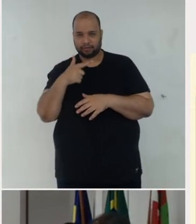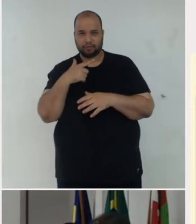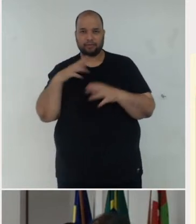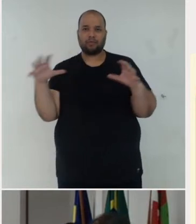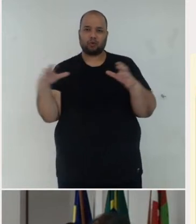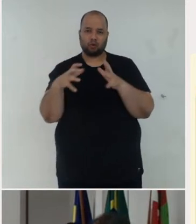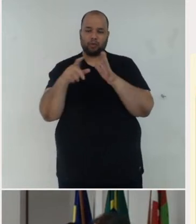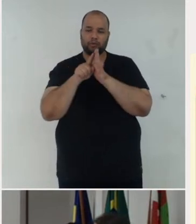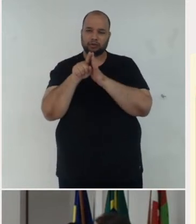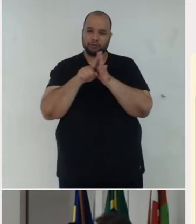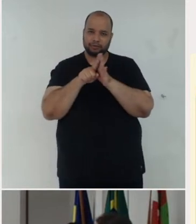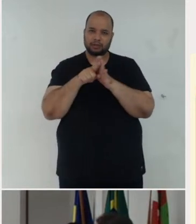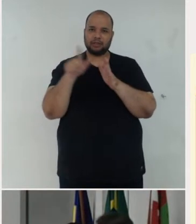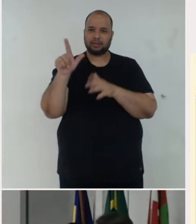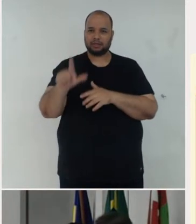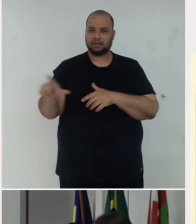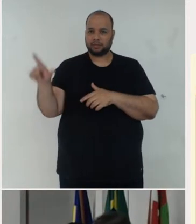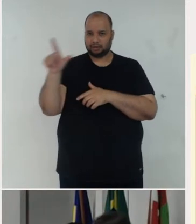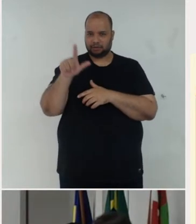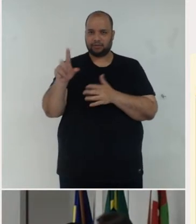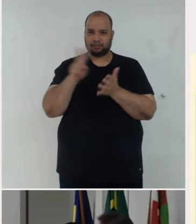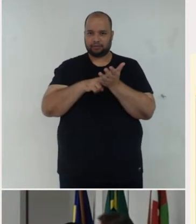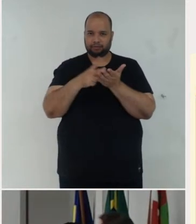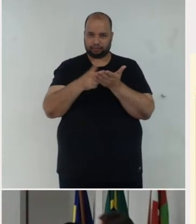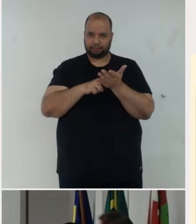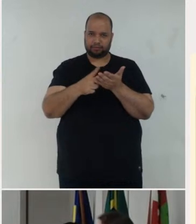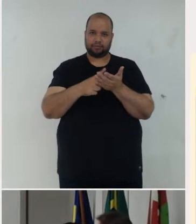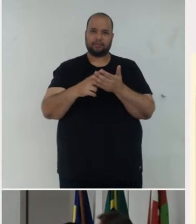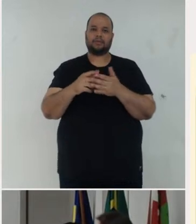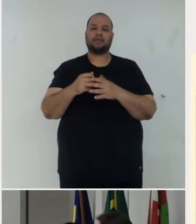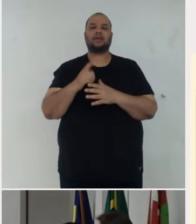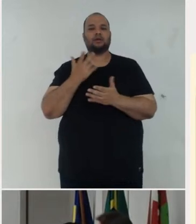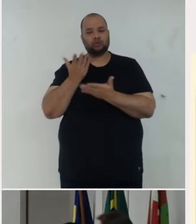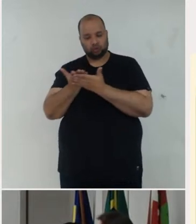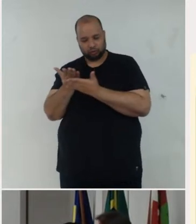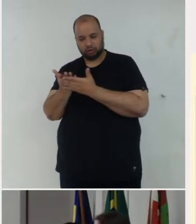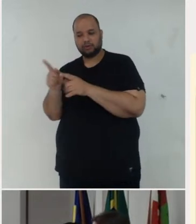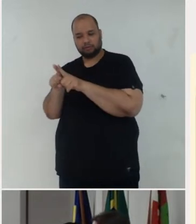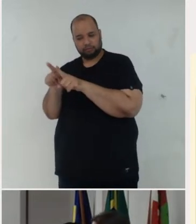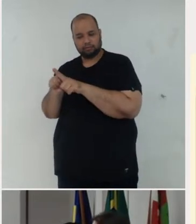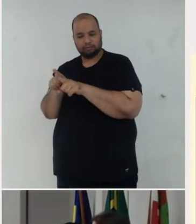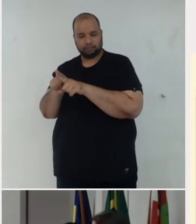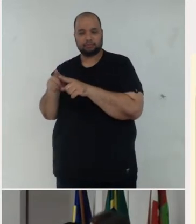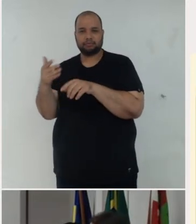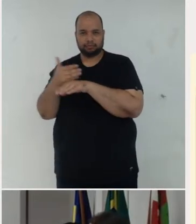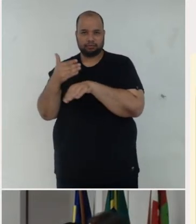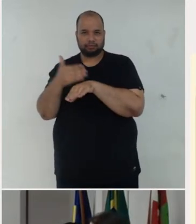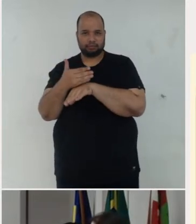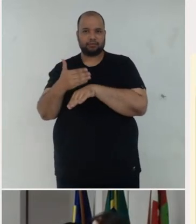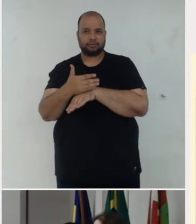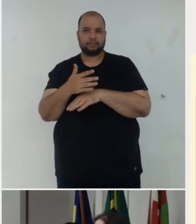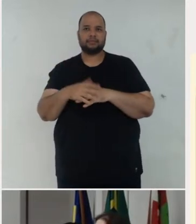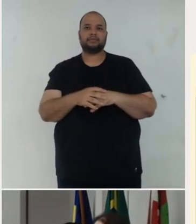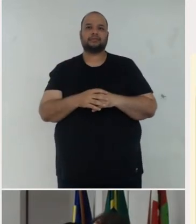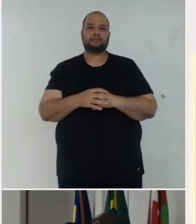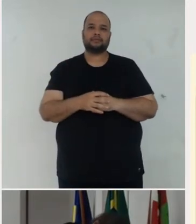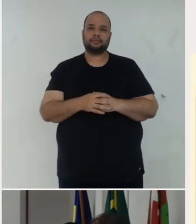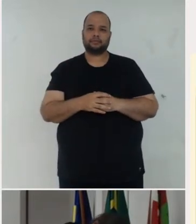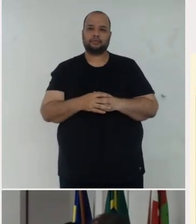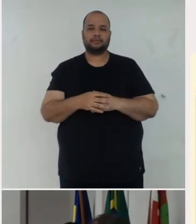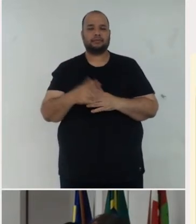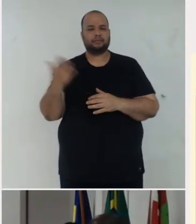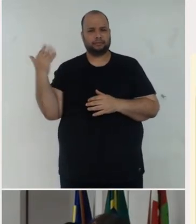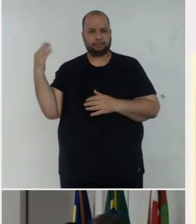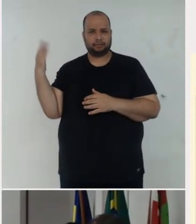grupo de pesquisa de literatura traduzida, professores e estudantes, né, como eu, né, no caso, na